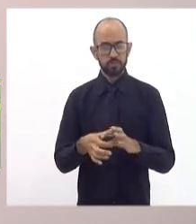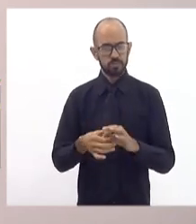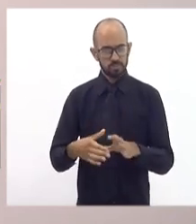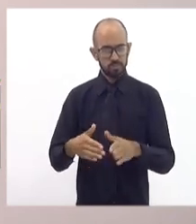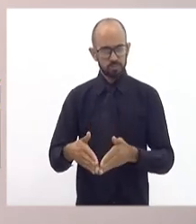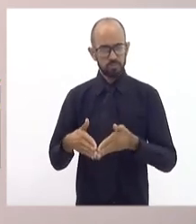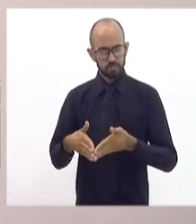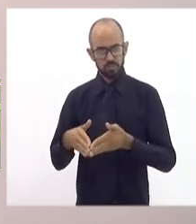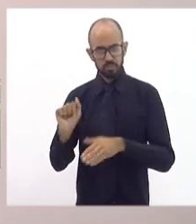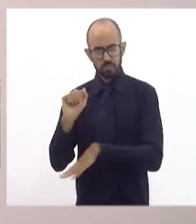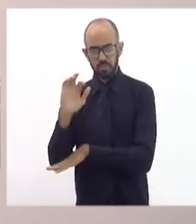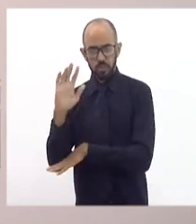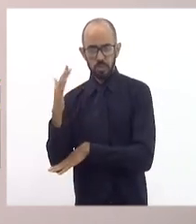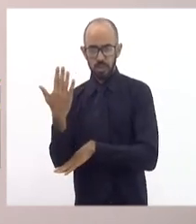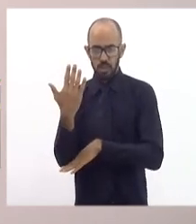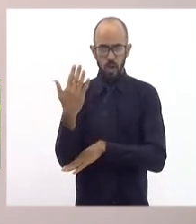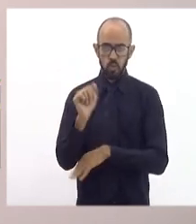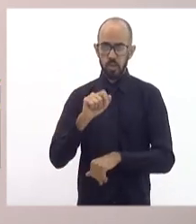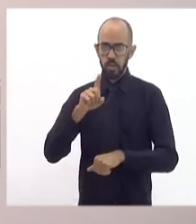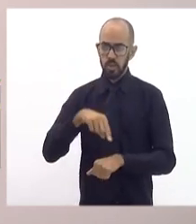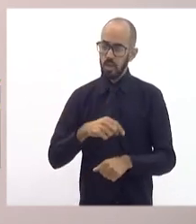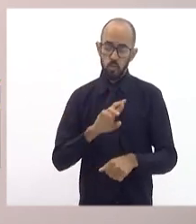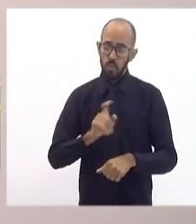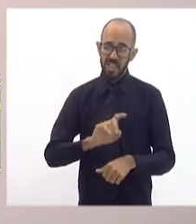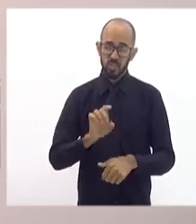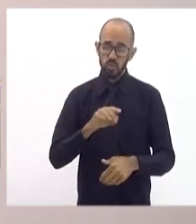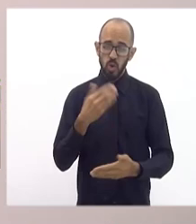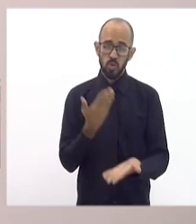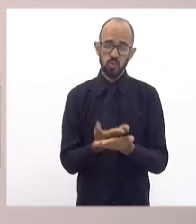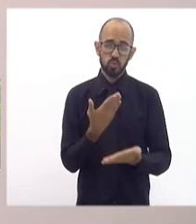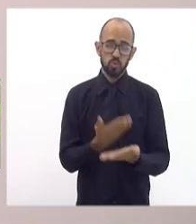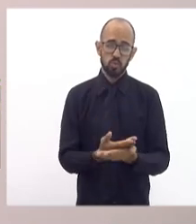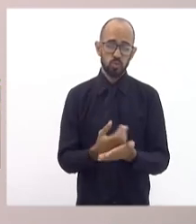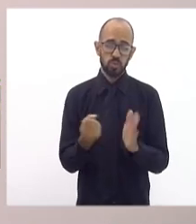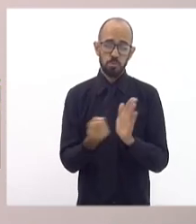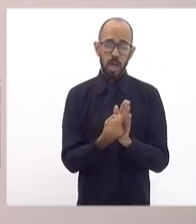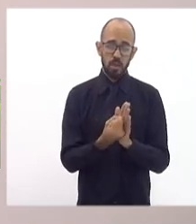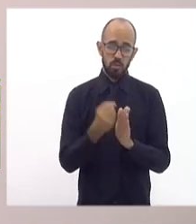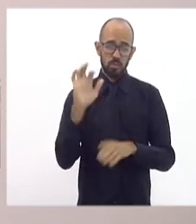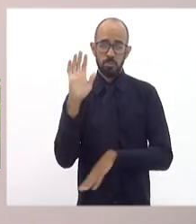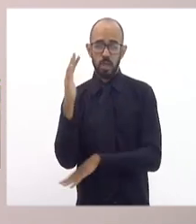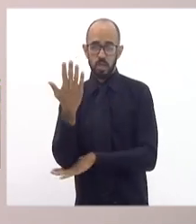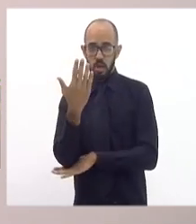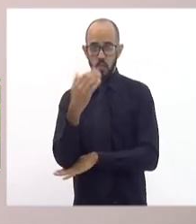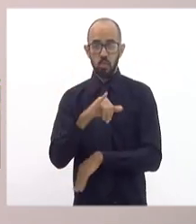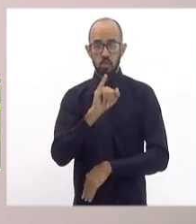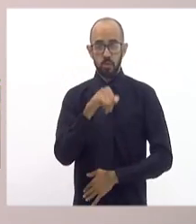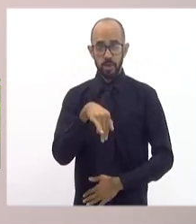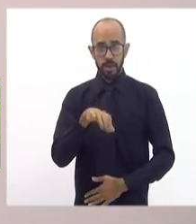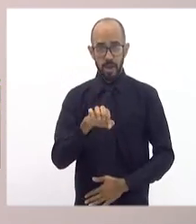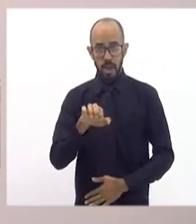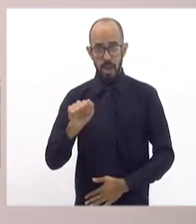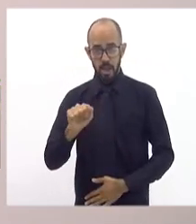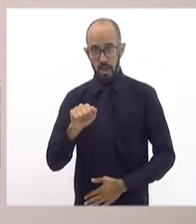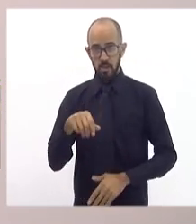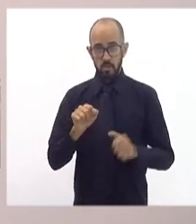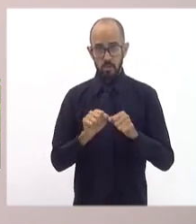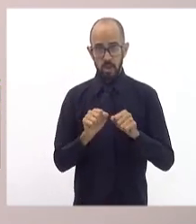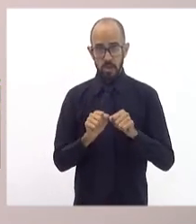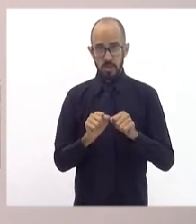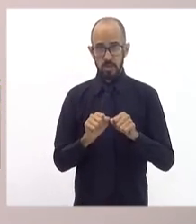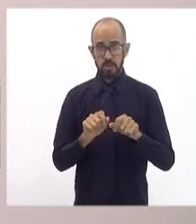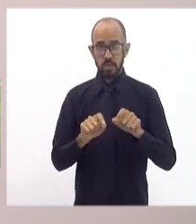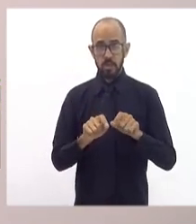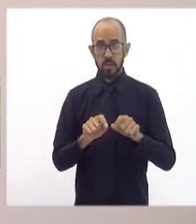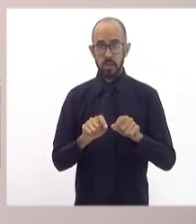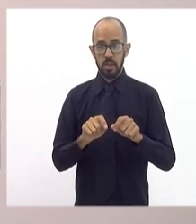ambiental que não é simplesmente o estudo de impacto ambiental o que o Inea faz e faz muito bem é cobrar todas as